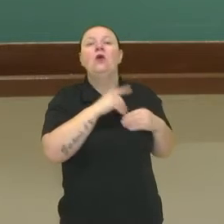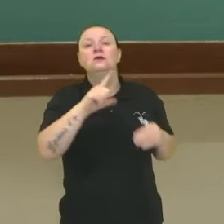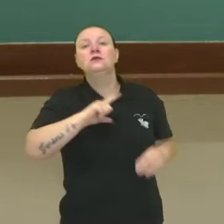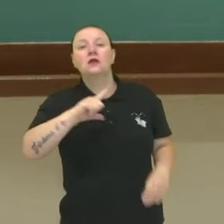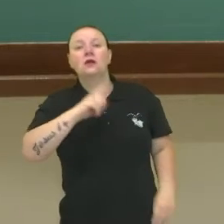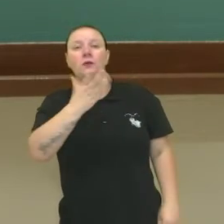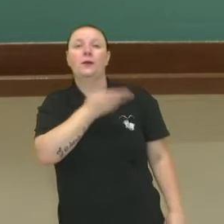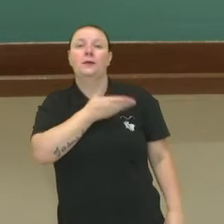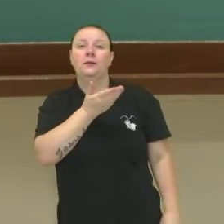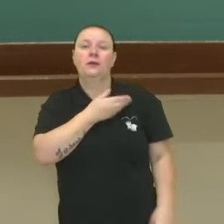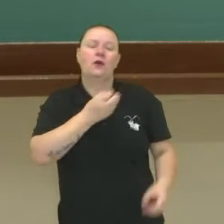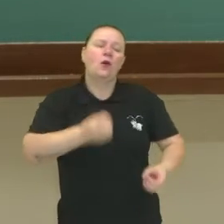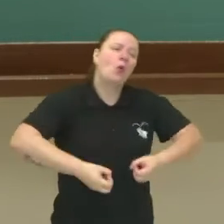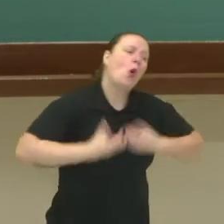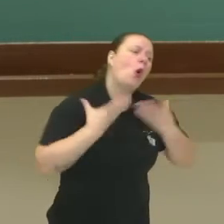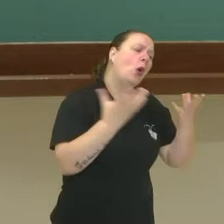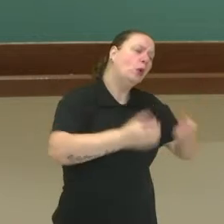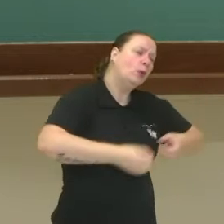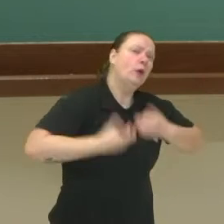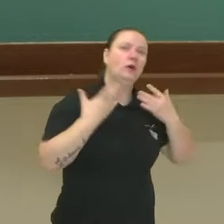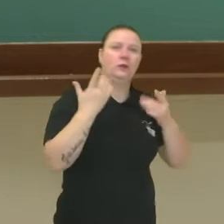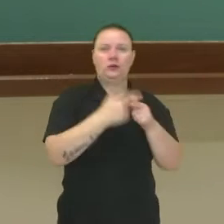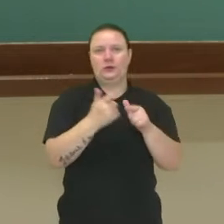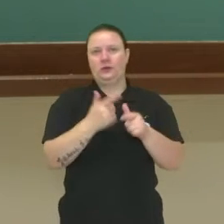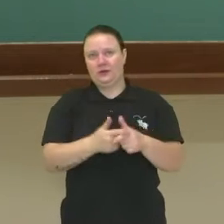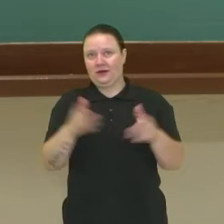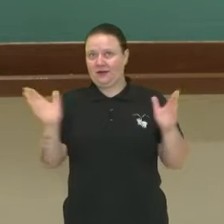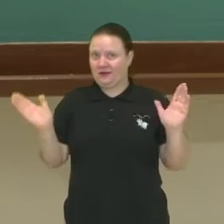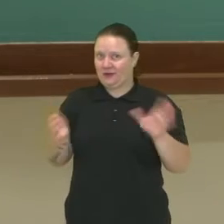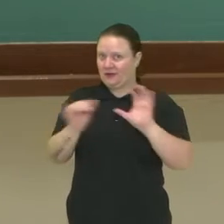dilema será abordado no conto que estudaremos a seguir.